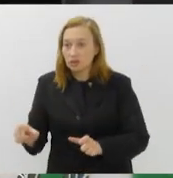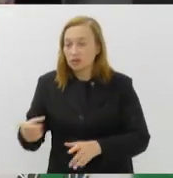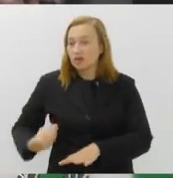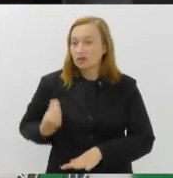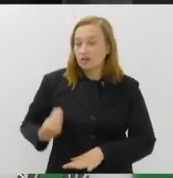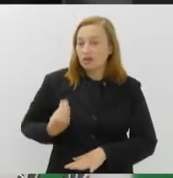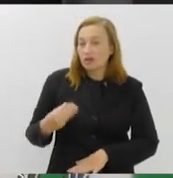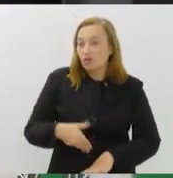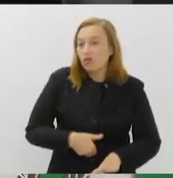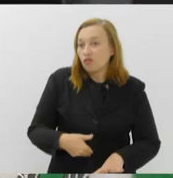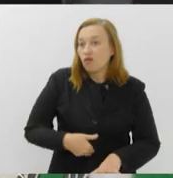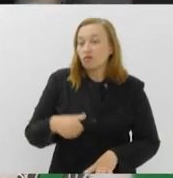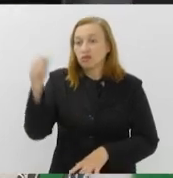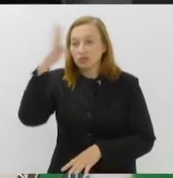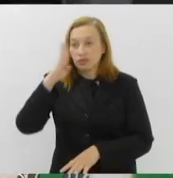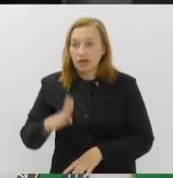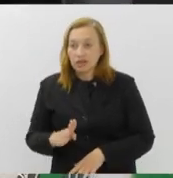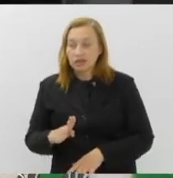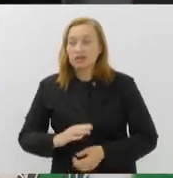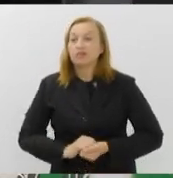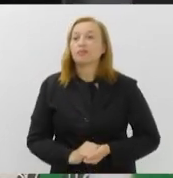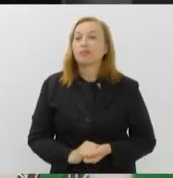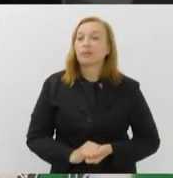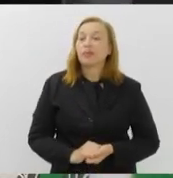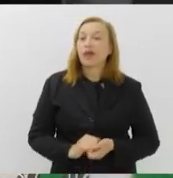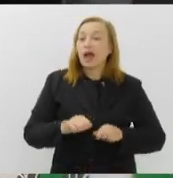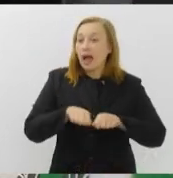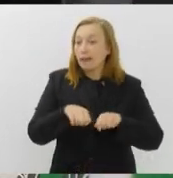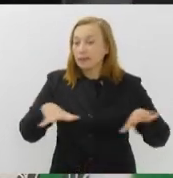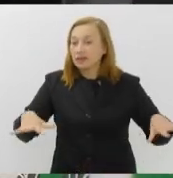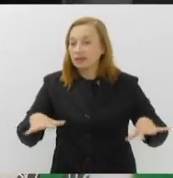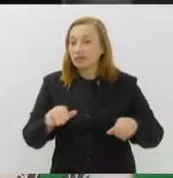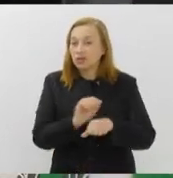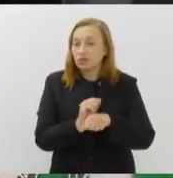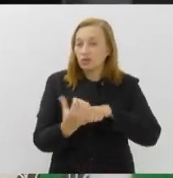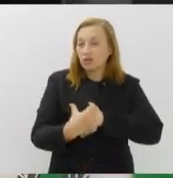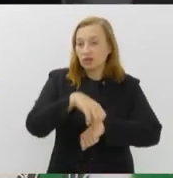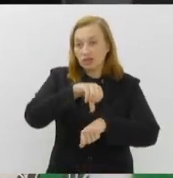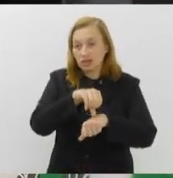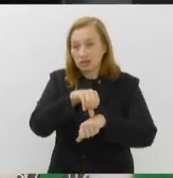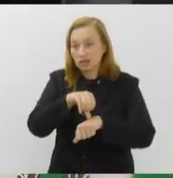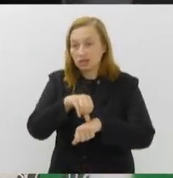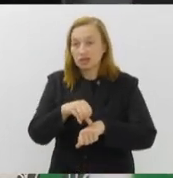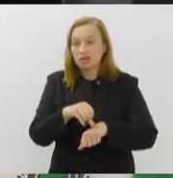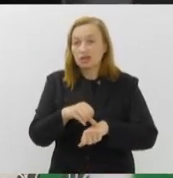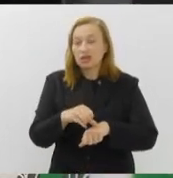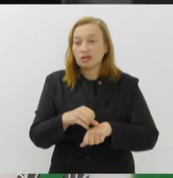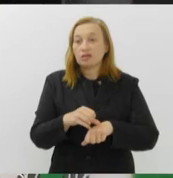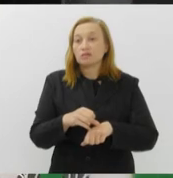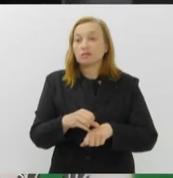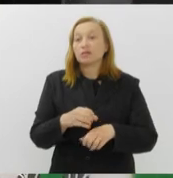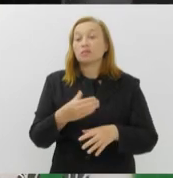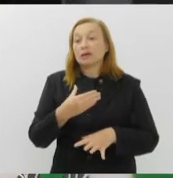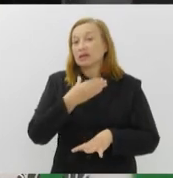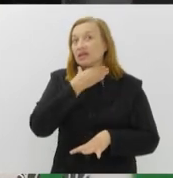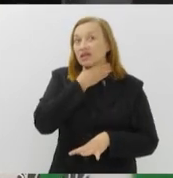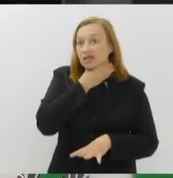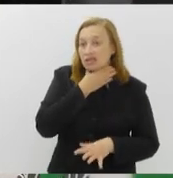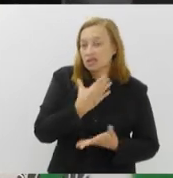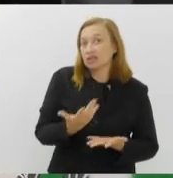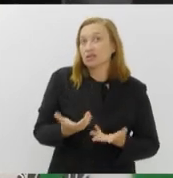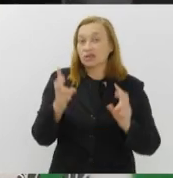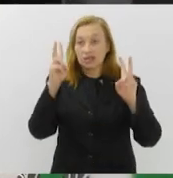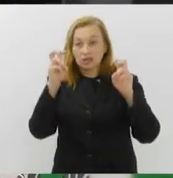fome no Brasil. A pandemia de Covid-19 foi um forte agravante para essa situação. Contudo,